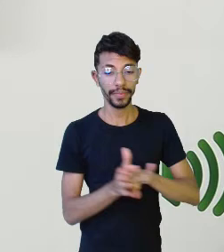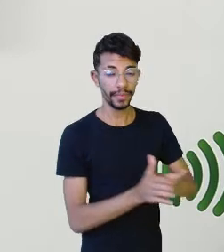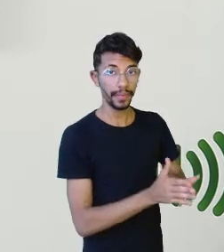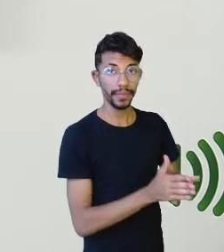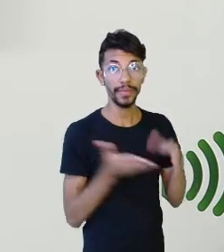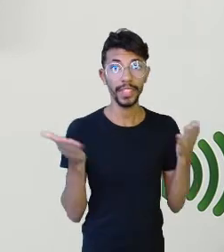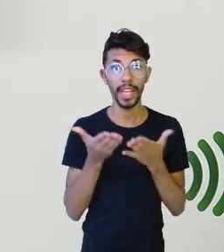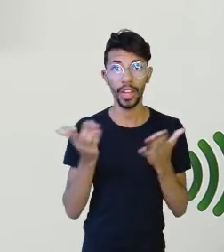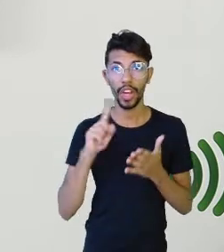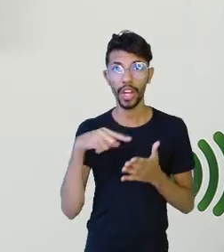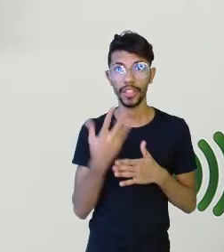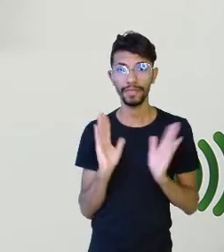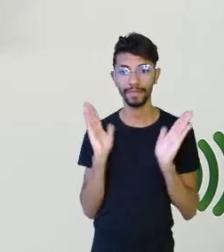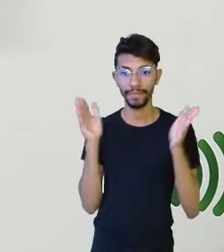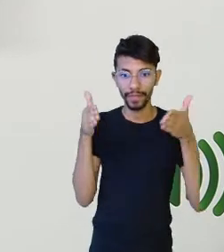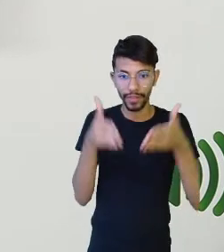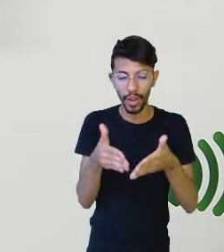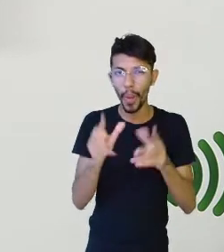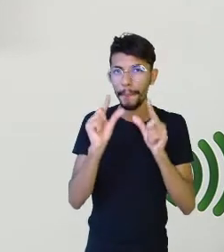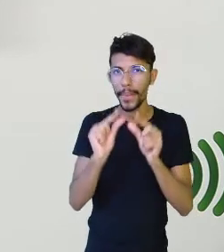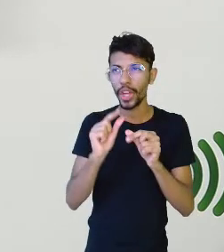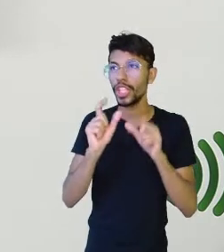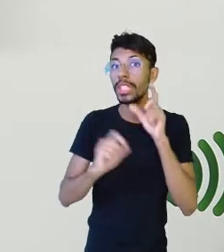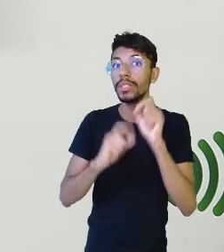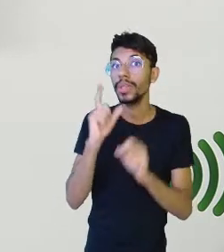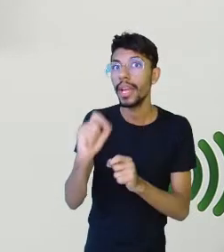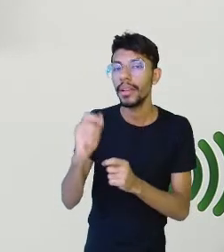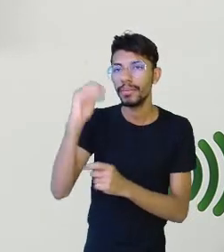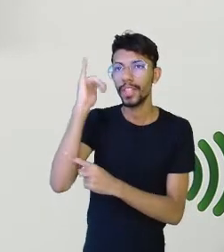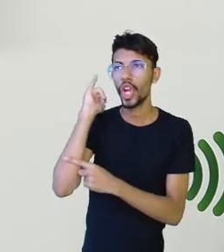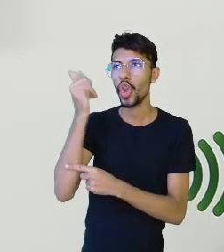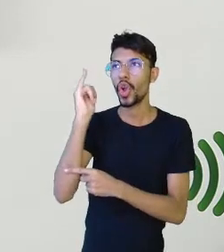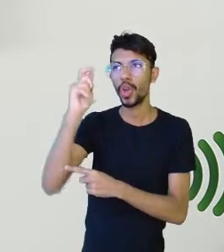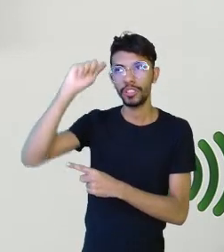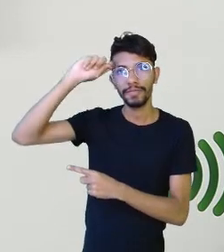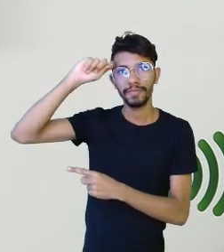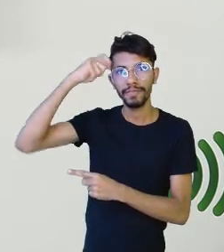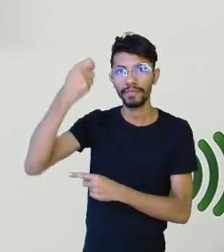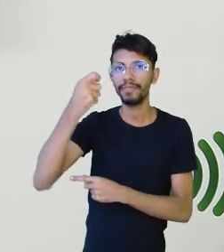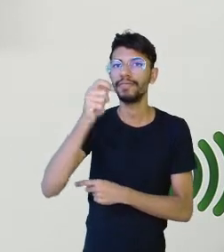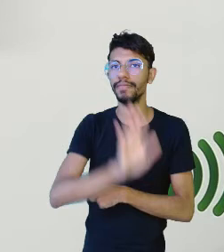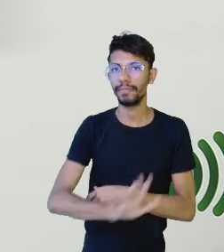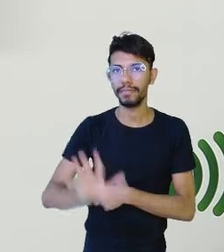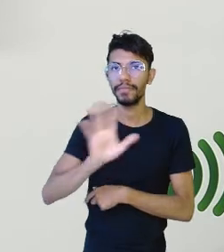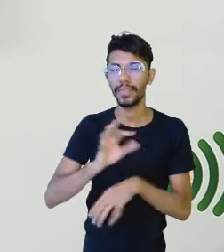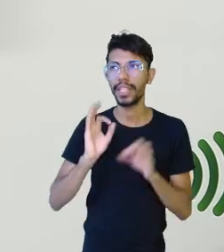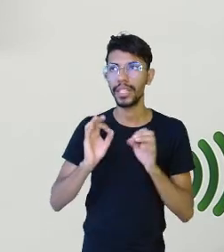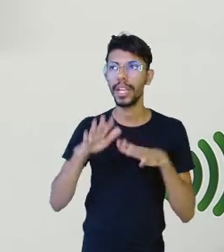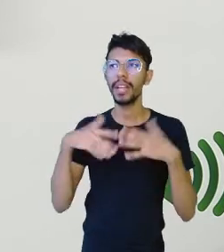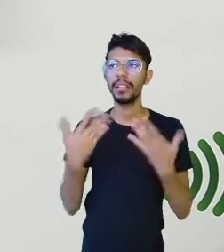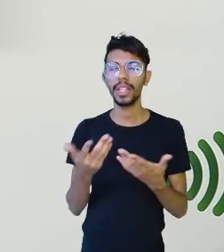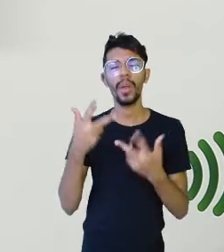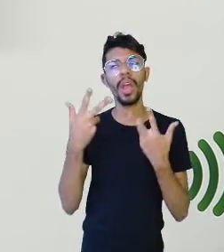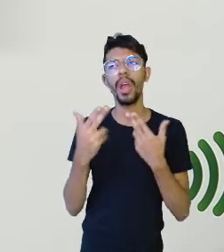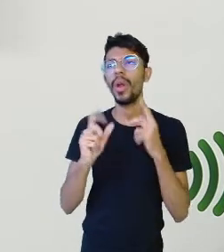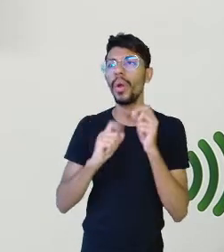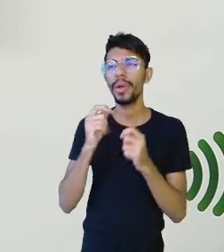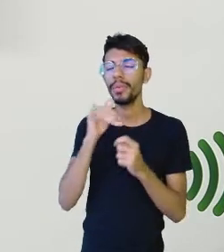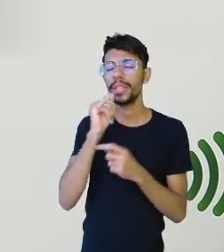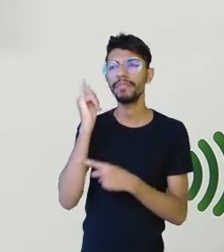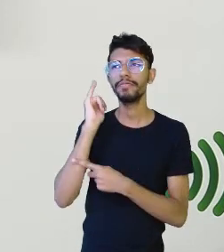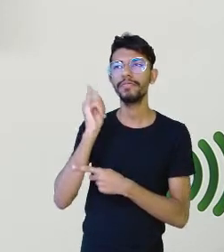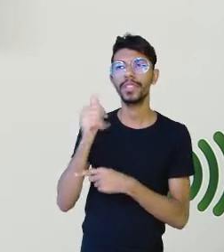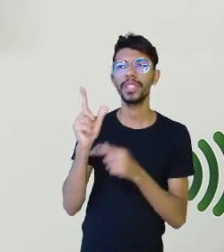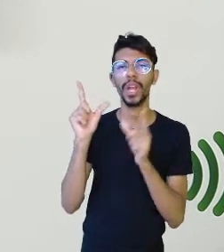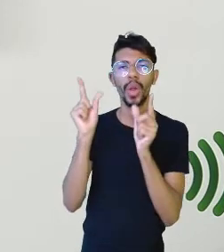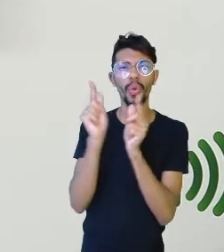mais especificamente em contos africanos. Os contos africanos, como todo conto, são narrativas curtas e com